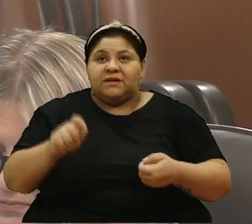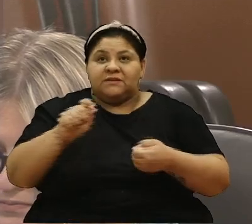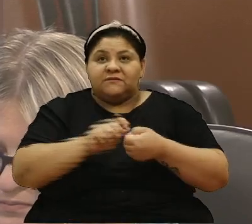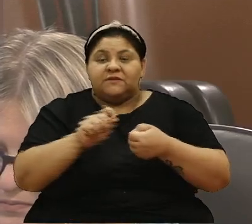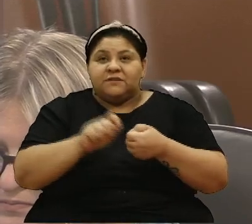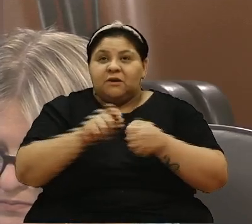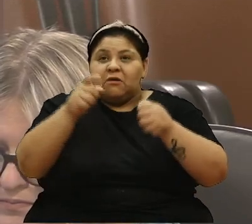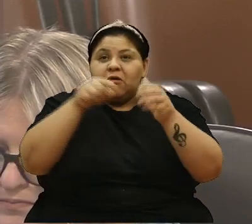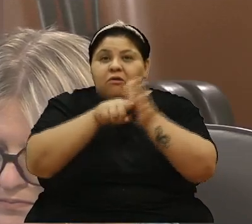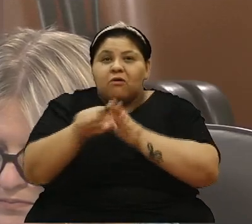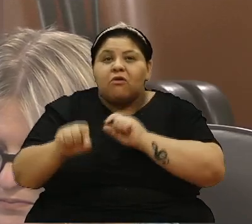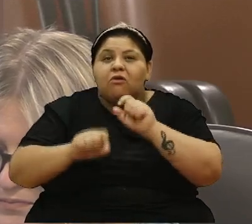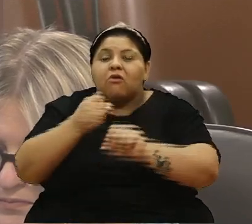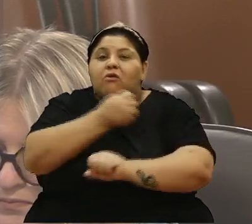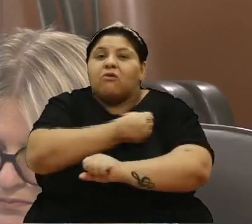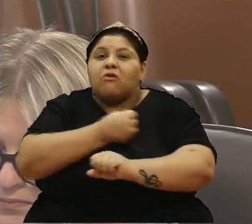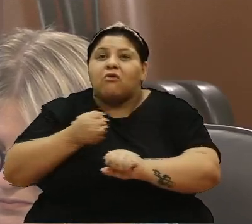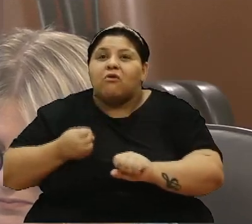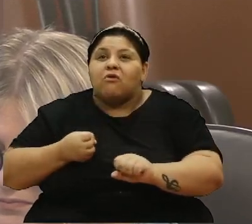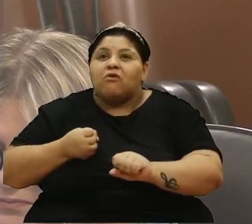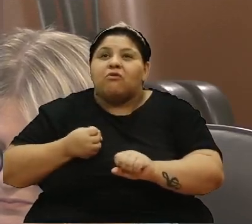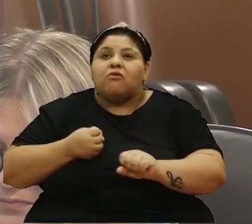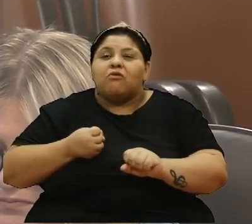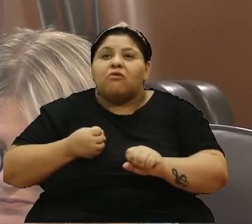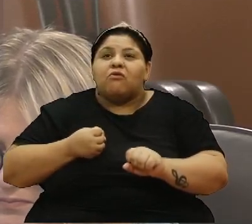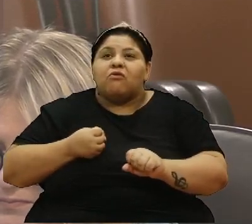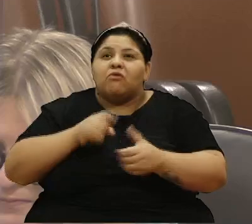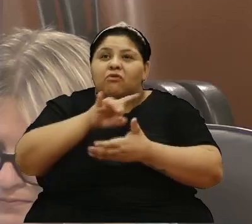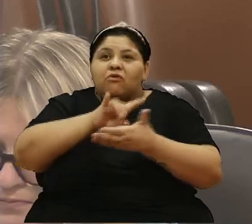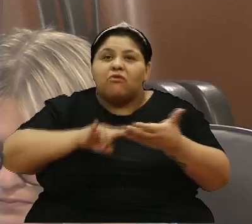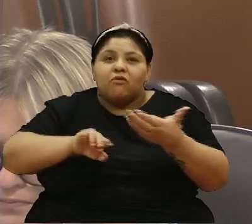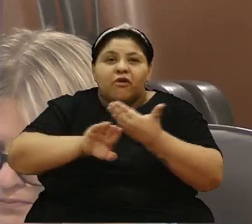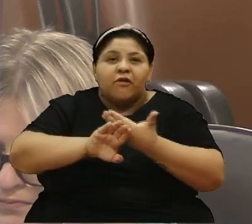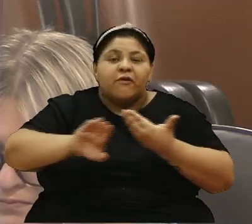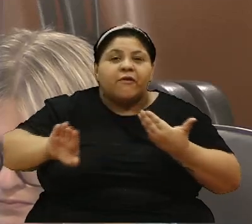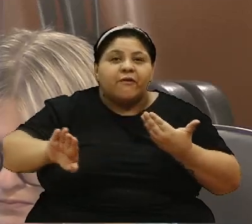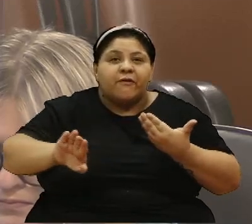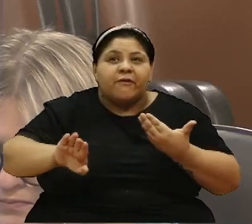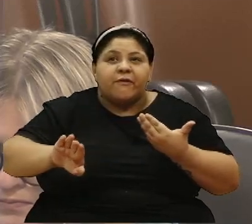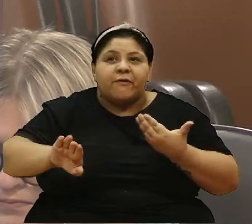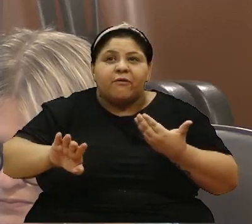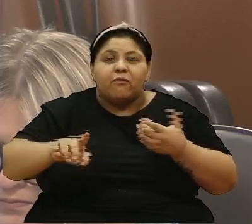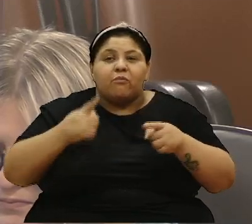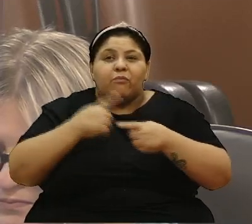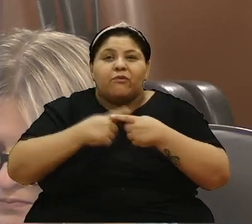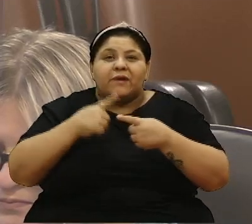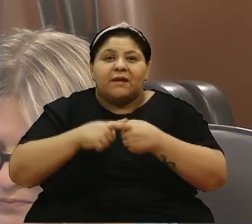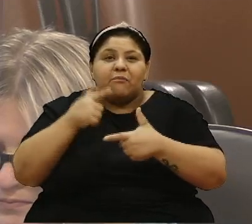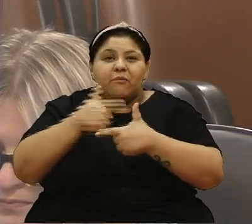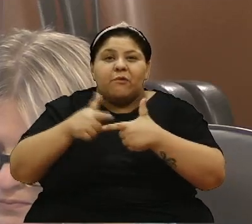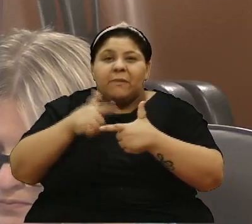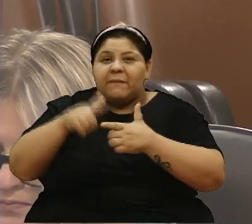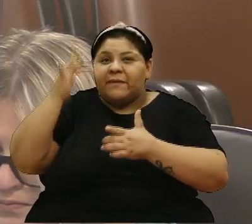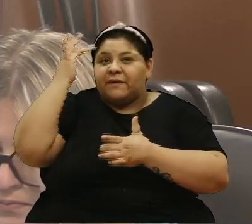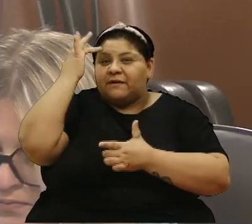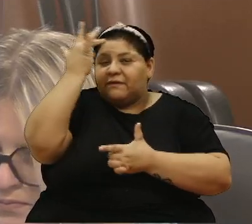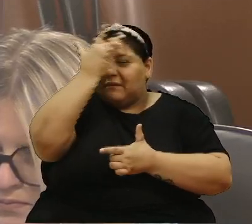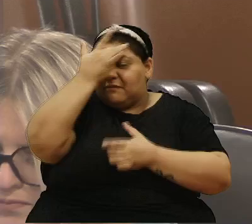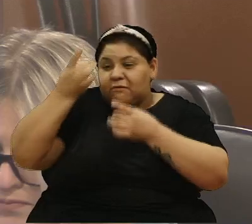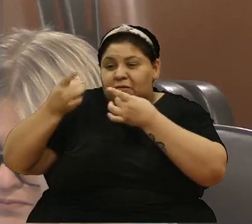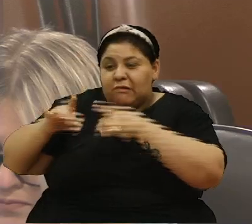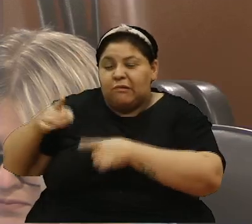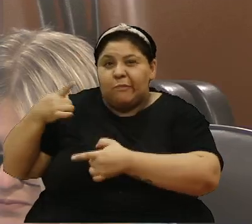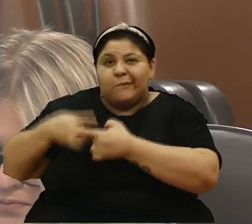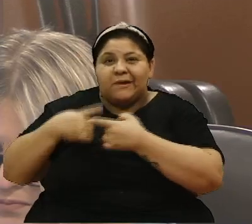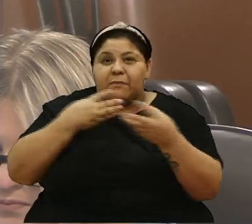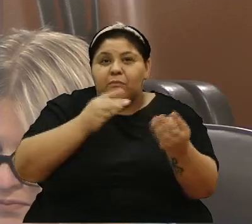levantamento, qual o número de atestado ou de licenças de professores com saúde mental prejudicada por causa da sobrecarga